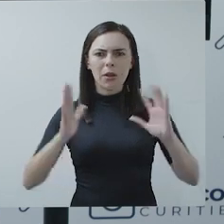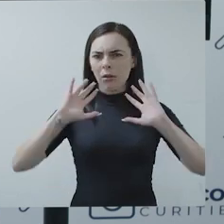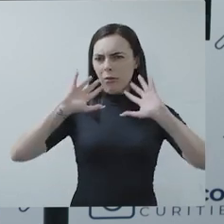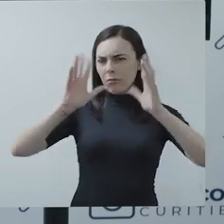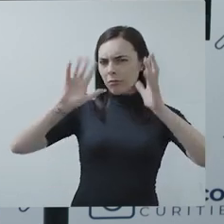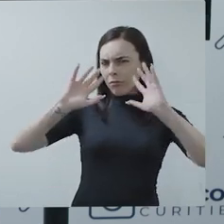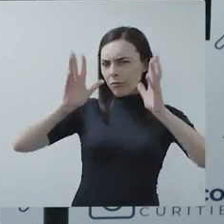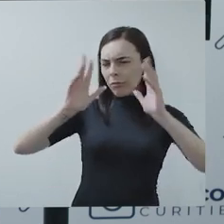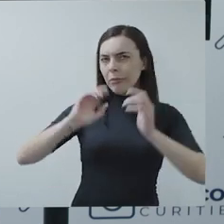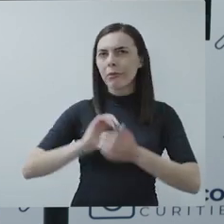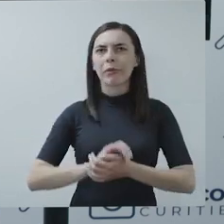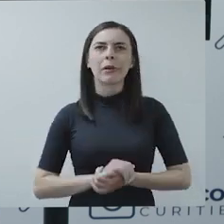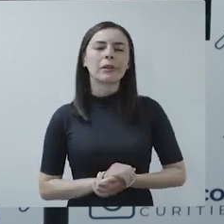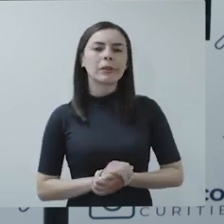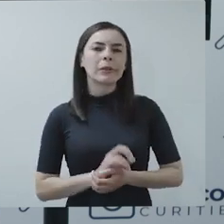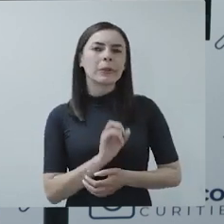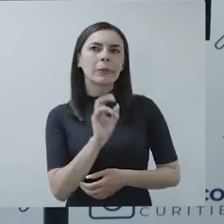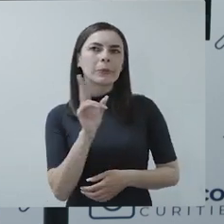vôlei? Vai ser jogo de...